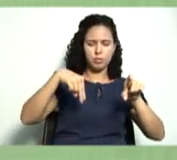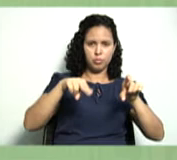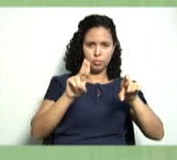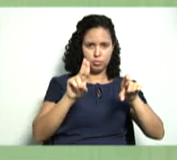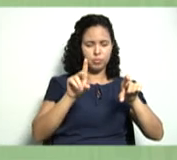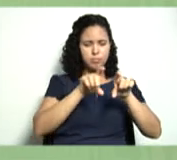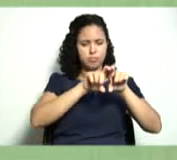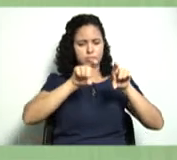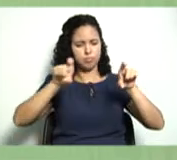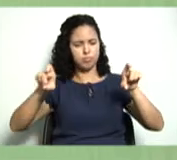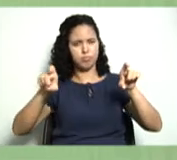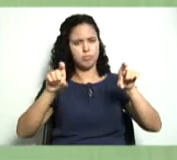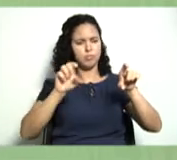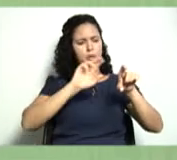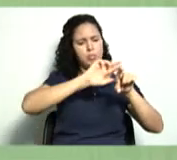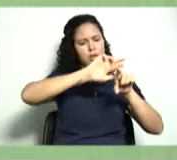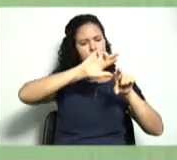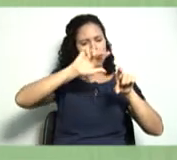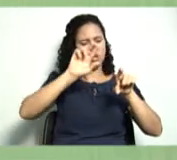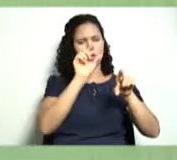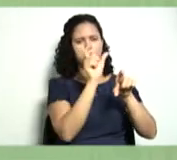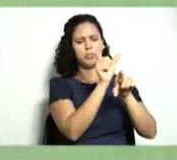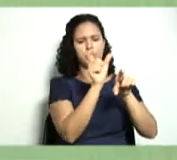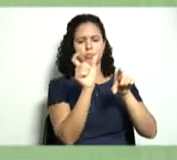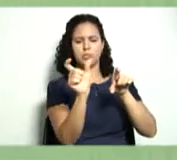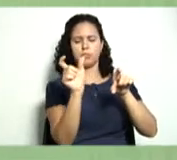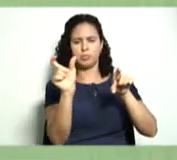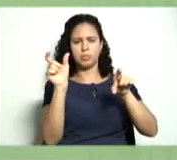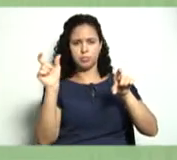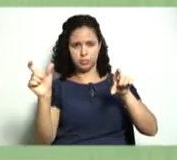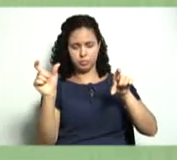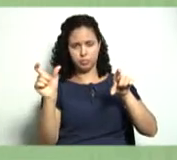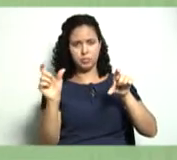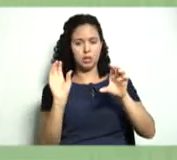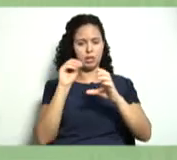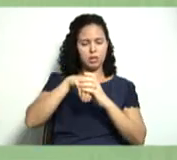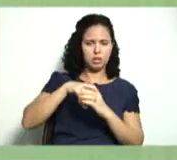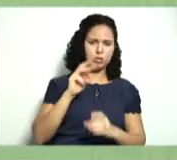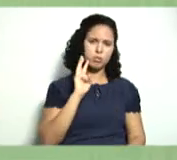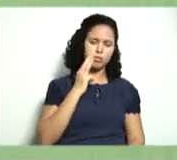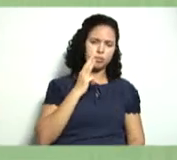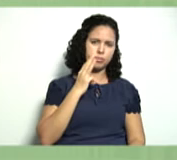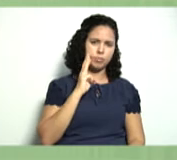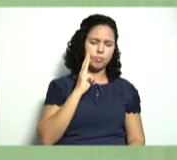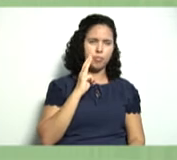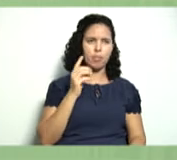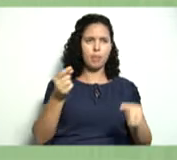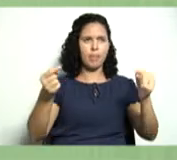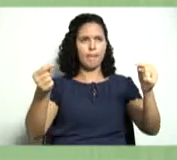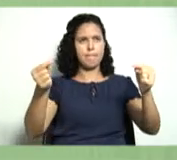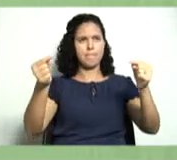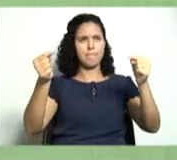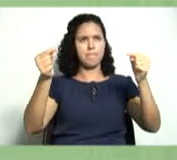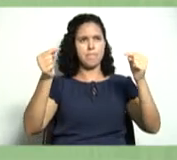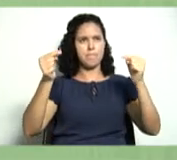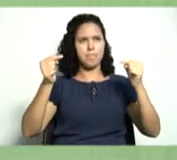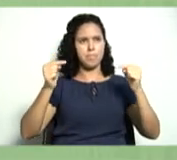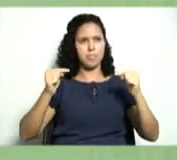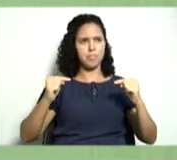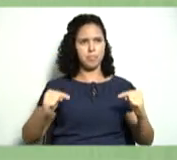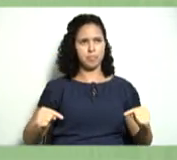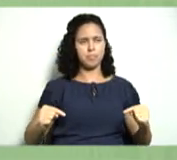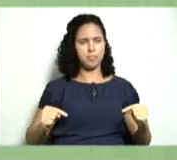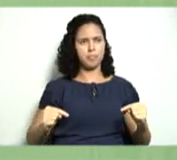são os menos aí que você vai poder navegar dentro do hoje você não precisa sair dele não aqui embaixo aparece o